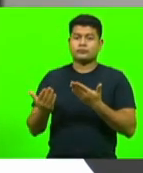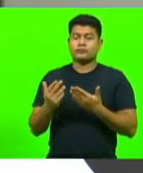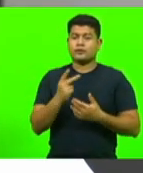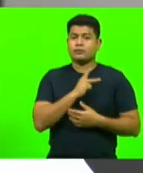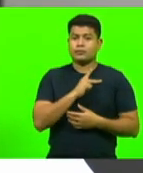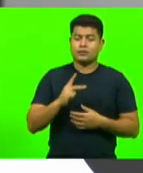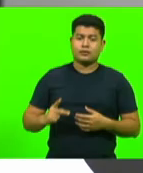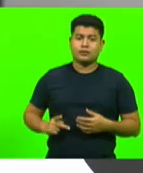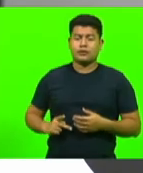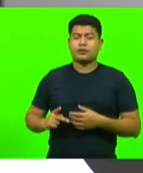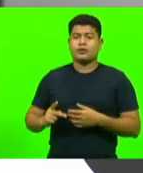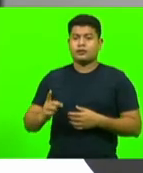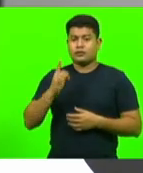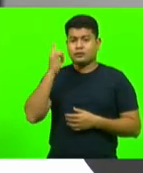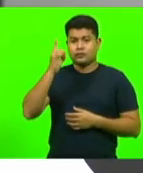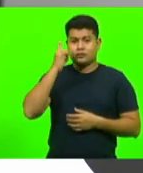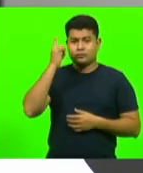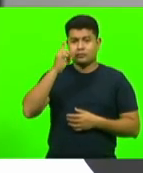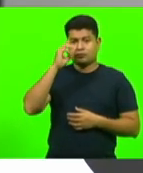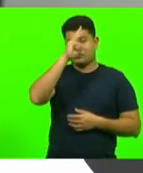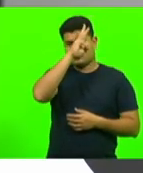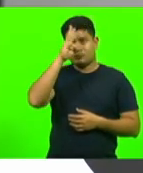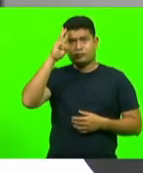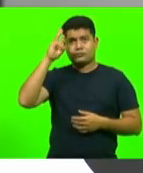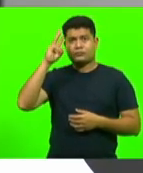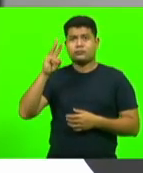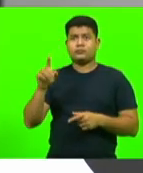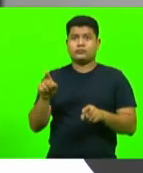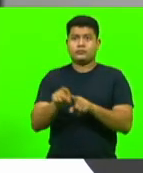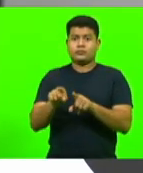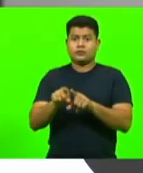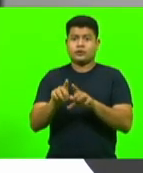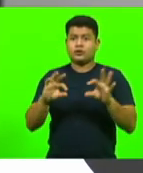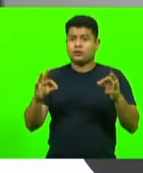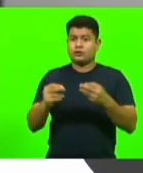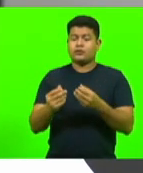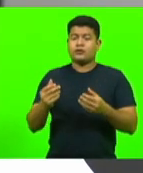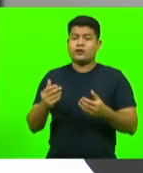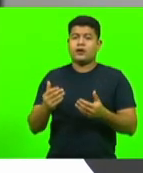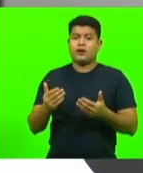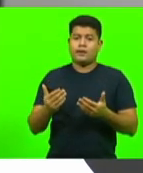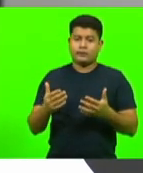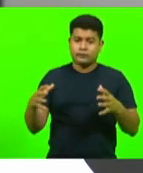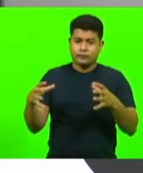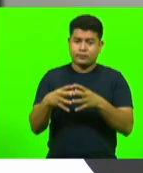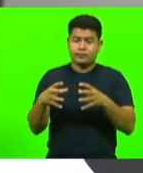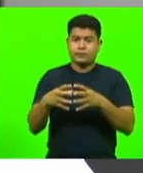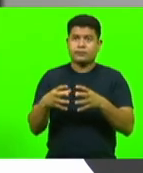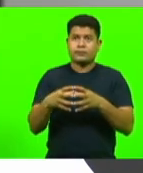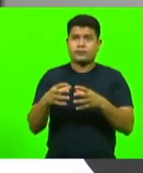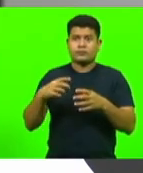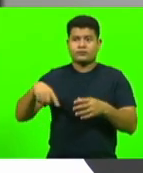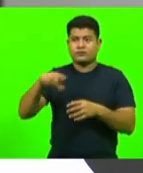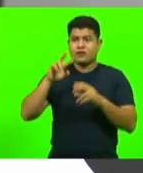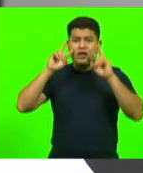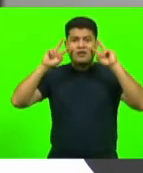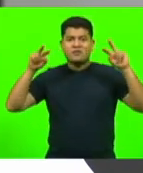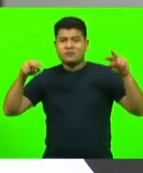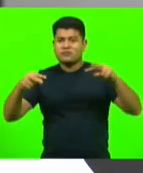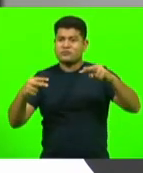Deputado Volnei febre agradecer também aqui toda equipe que esteve conosco né Vocês não enxergam mas estão aqui